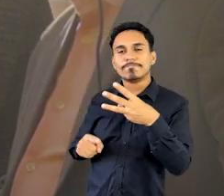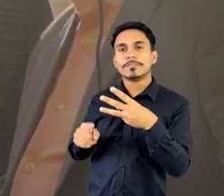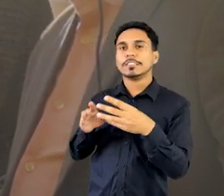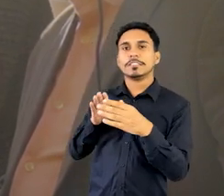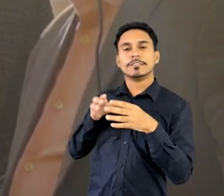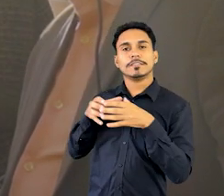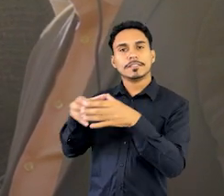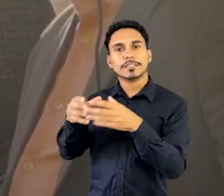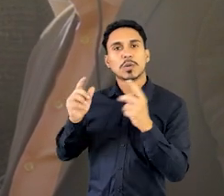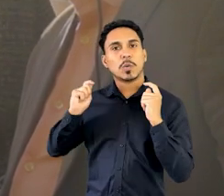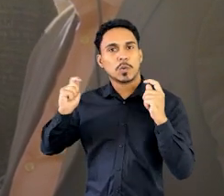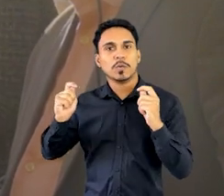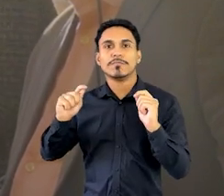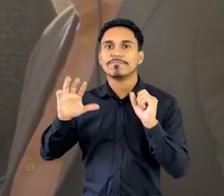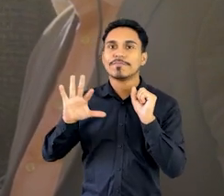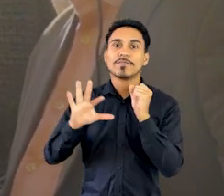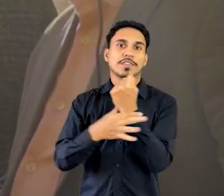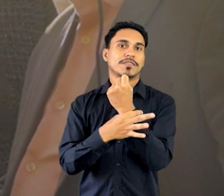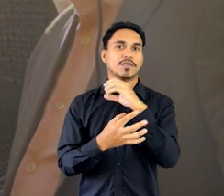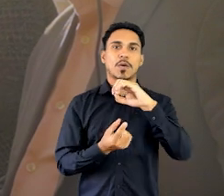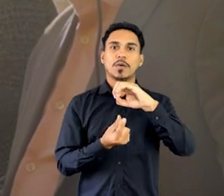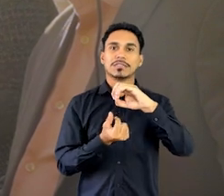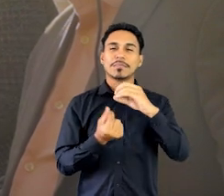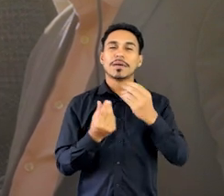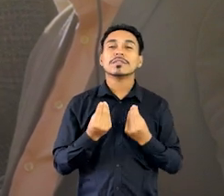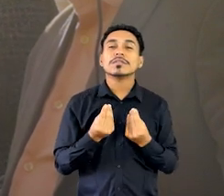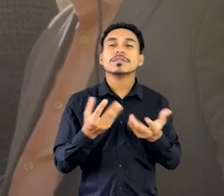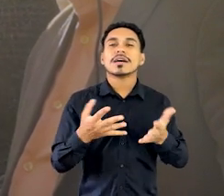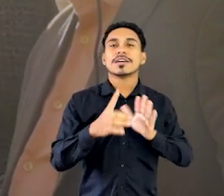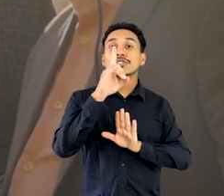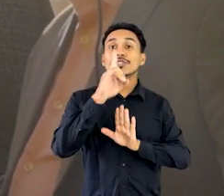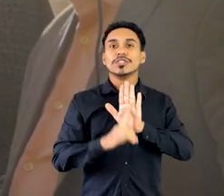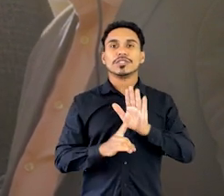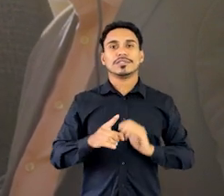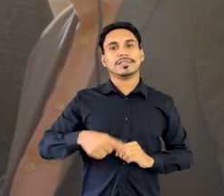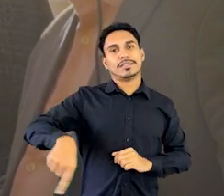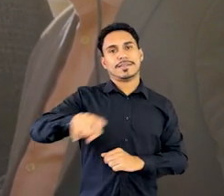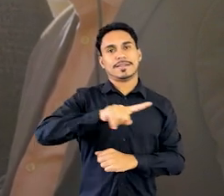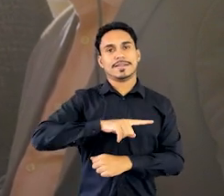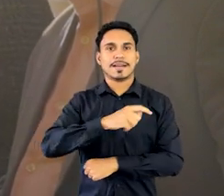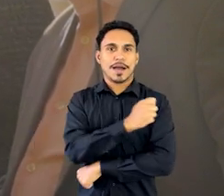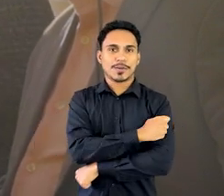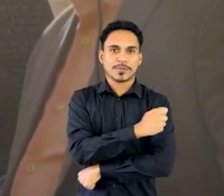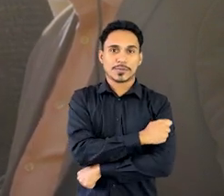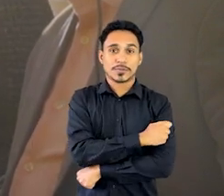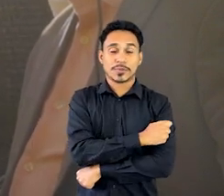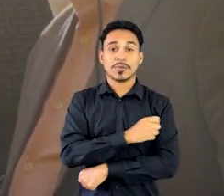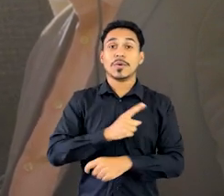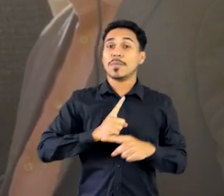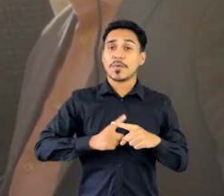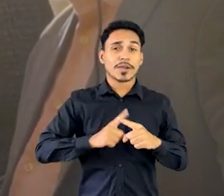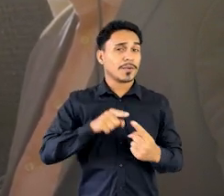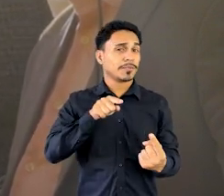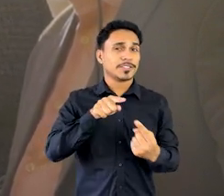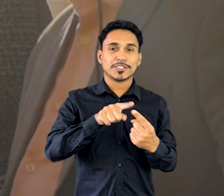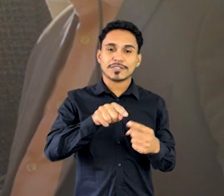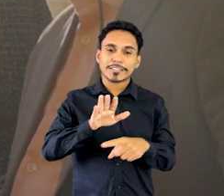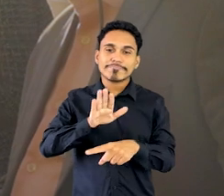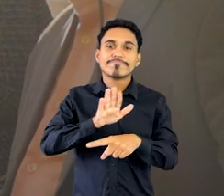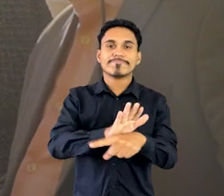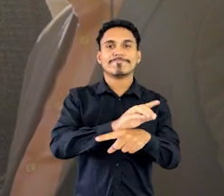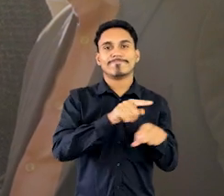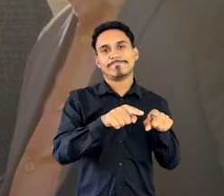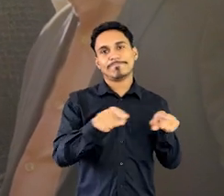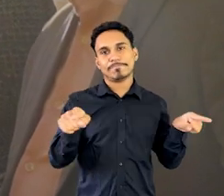orçamento Digno dessa rede toda e de todos esses estudantes porque o nosso eh nosso fim é o